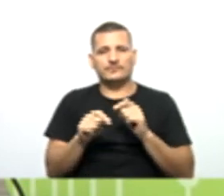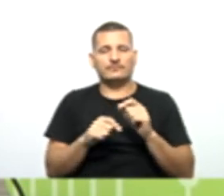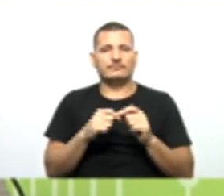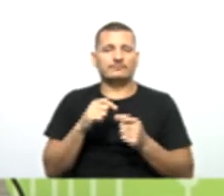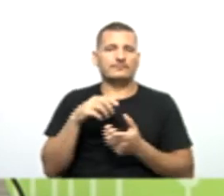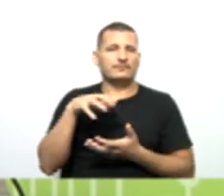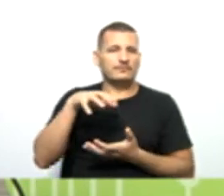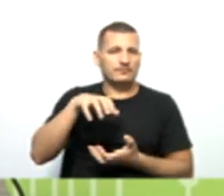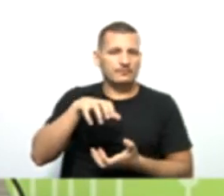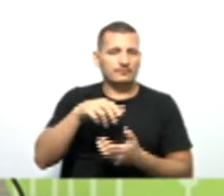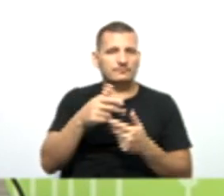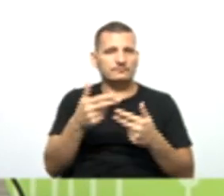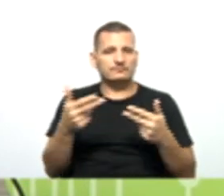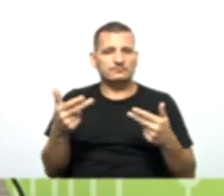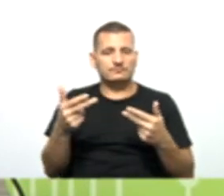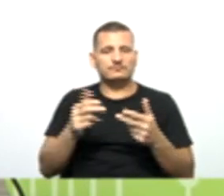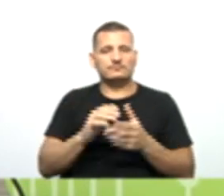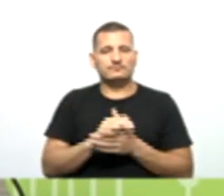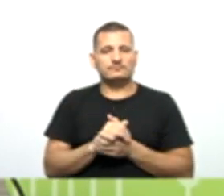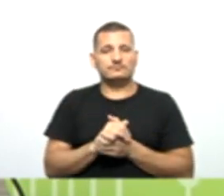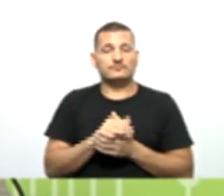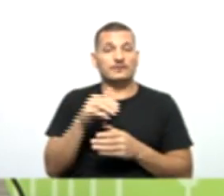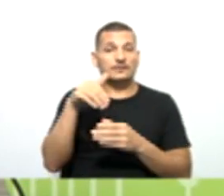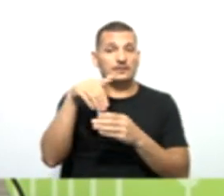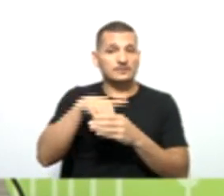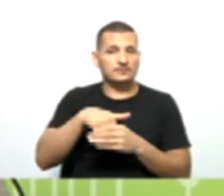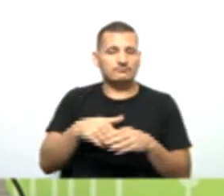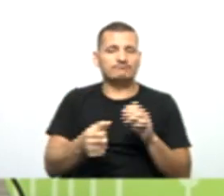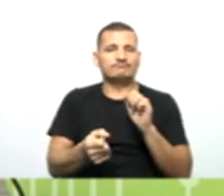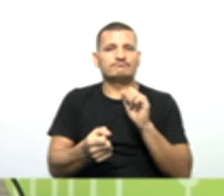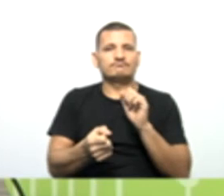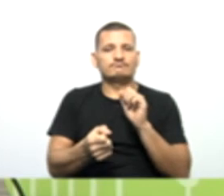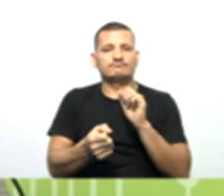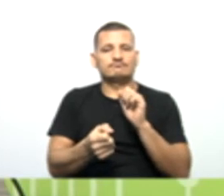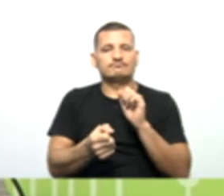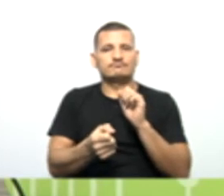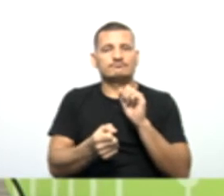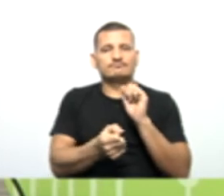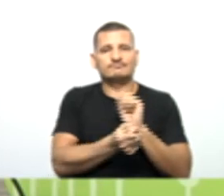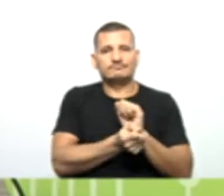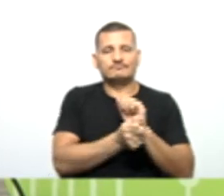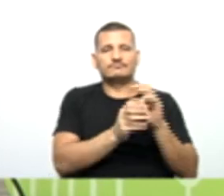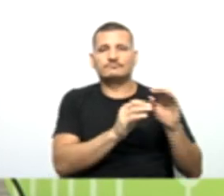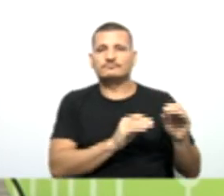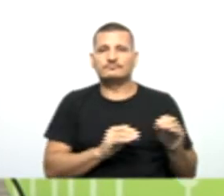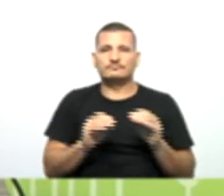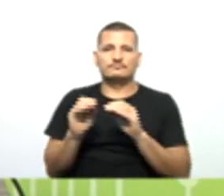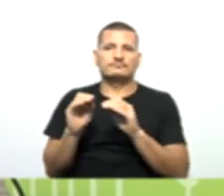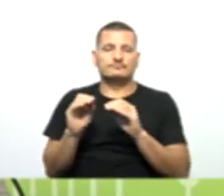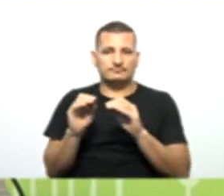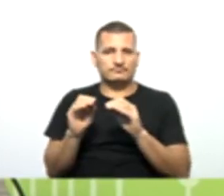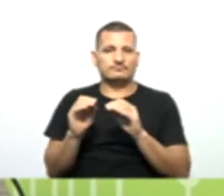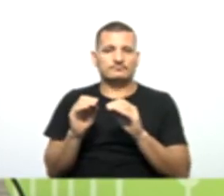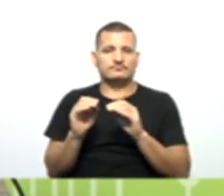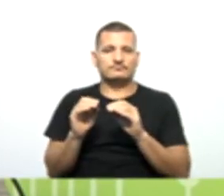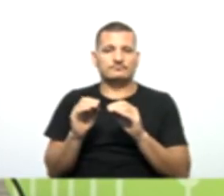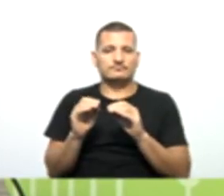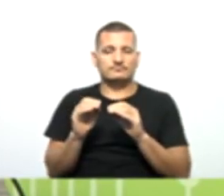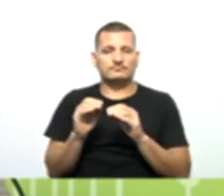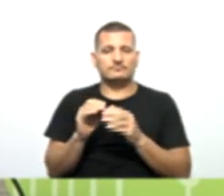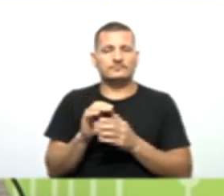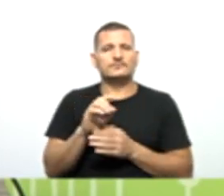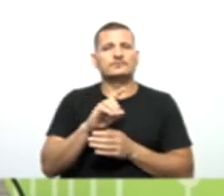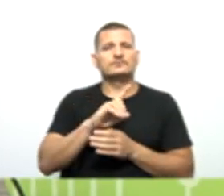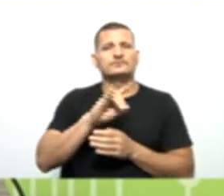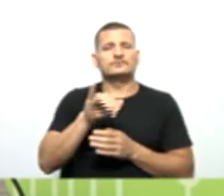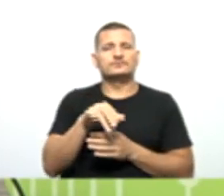gente tem aí no momento, essa eleição teve que ser jogada, adiada para um novo momento, e vai ocorrer agora